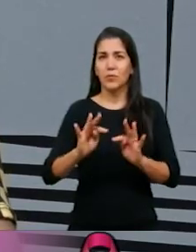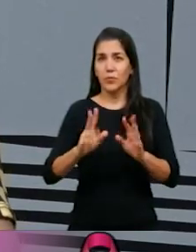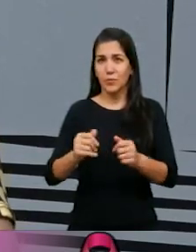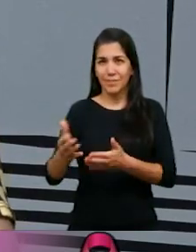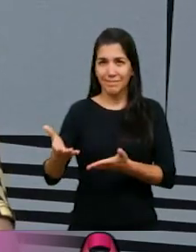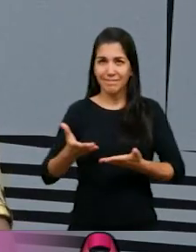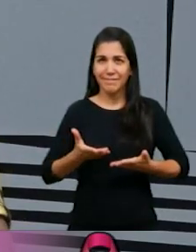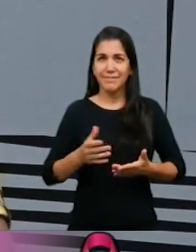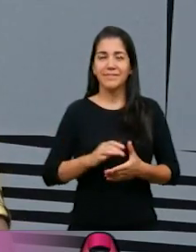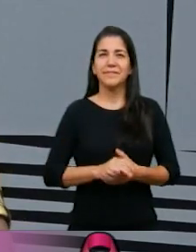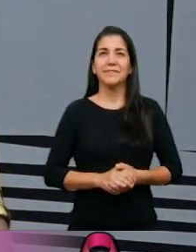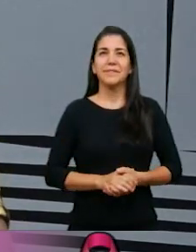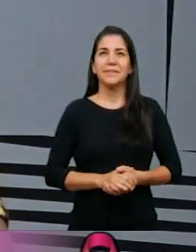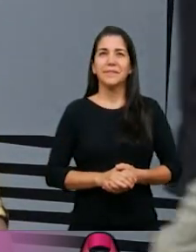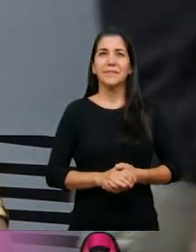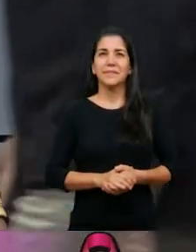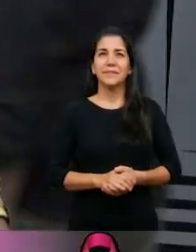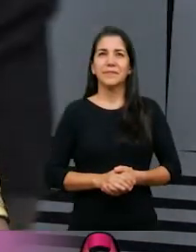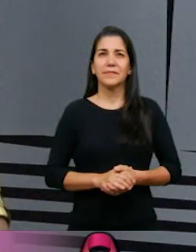bem-vindos.